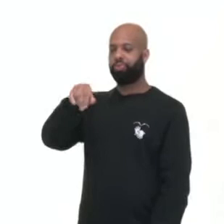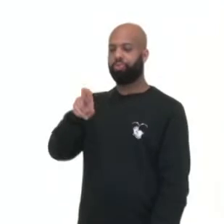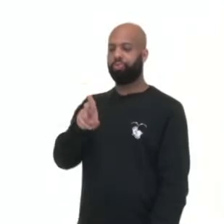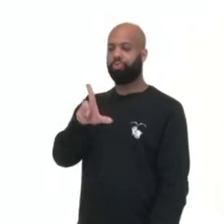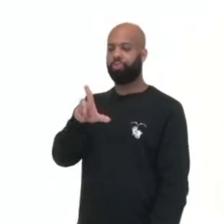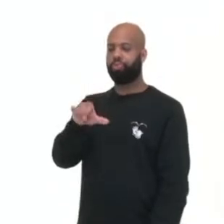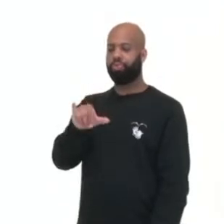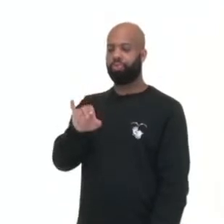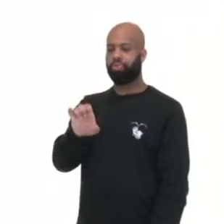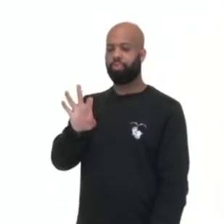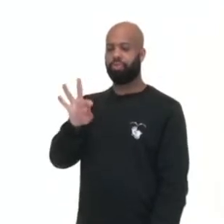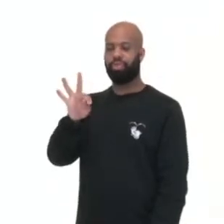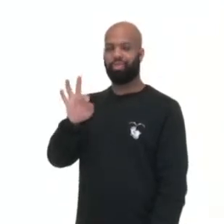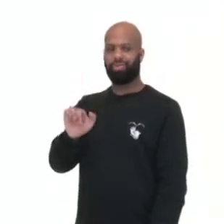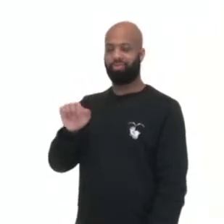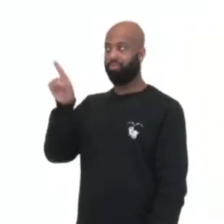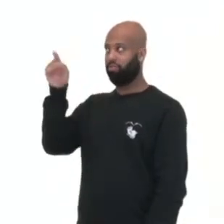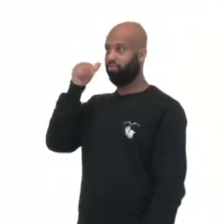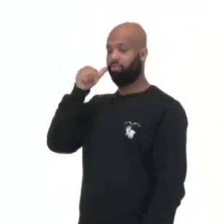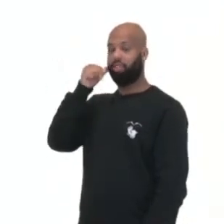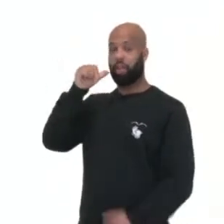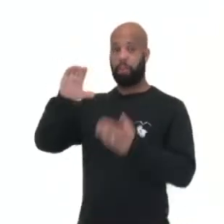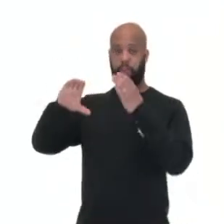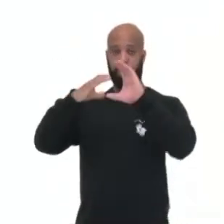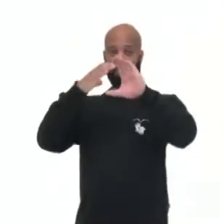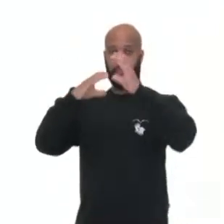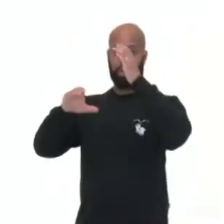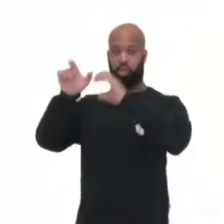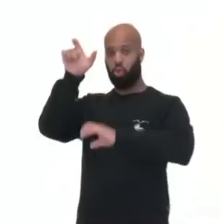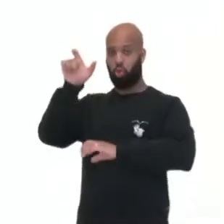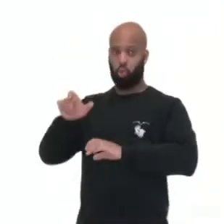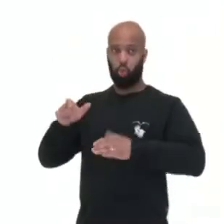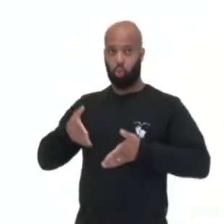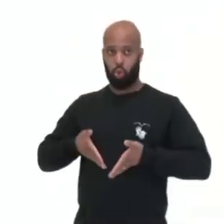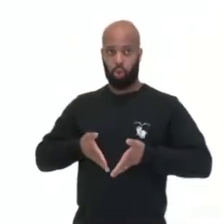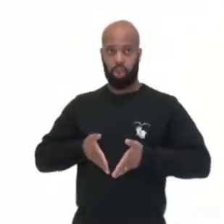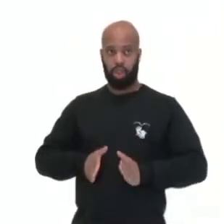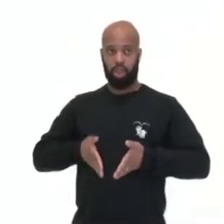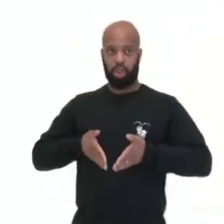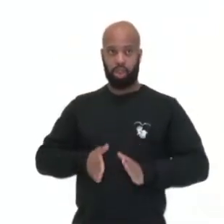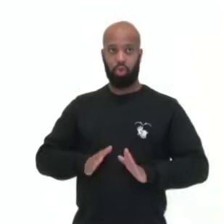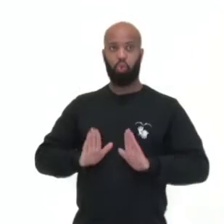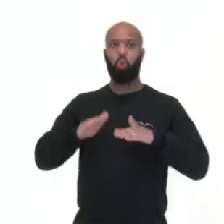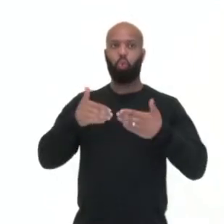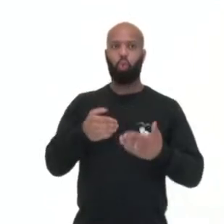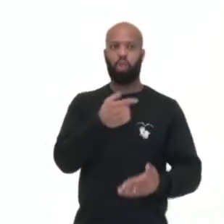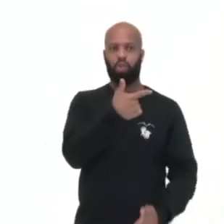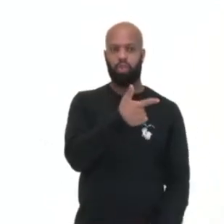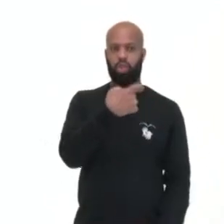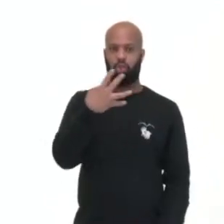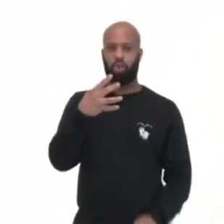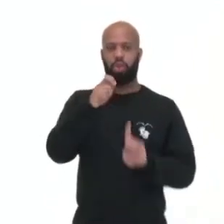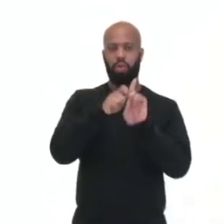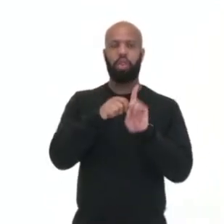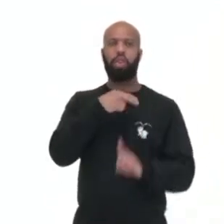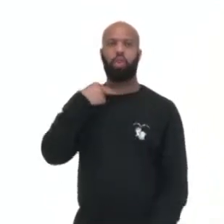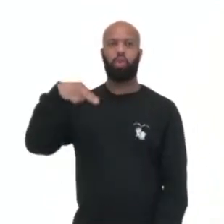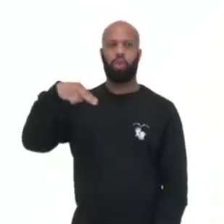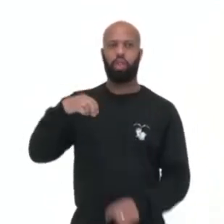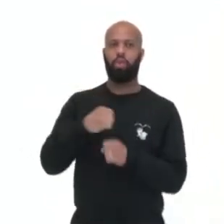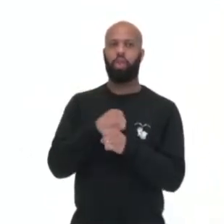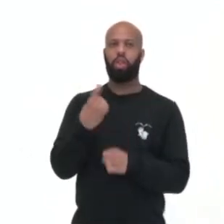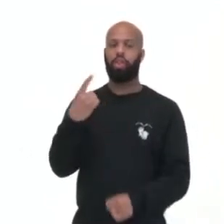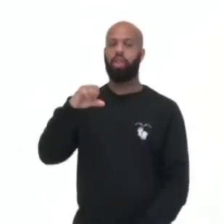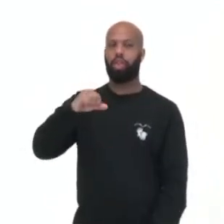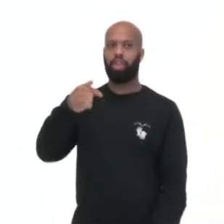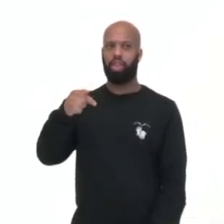que nació el 24 de noviembre de 1970 en California, Estados Unidos, pero creció en Tijuana,